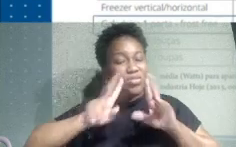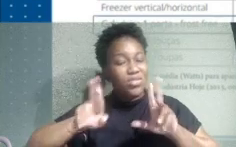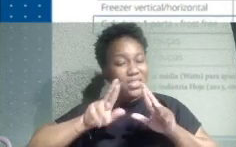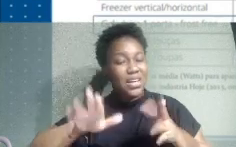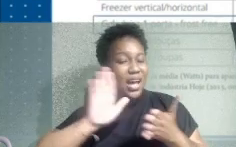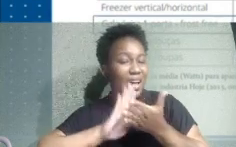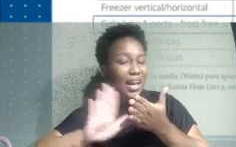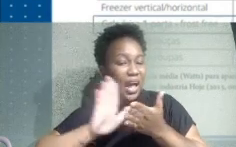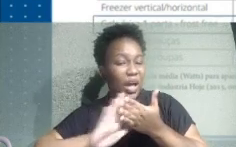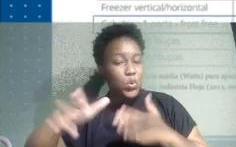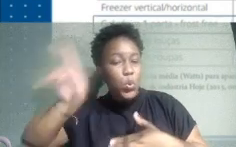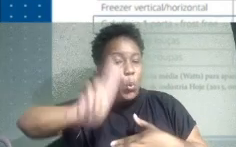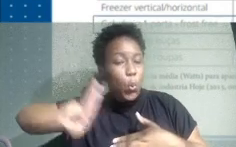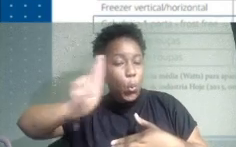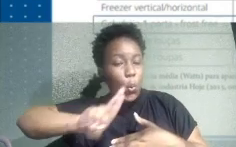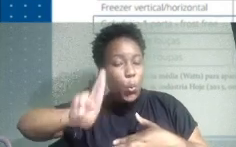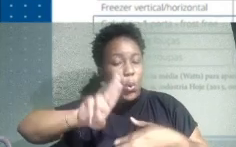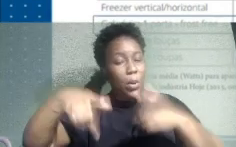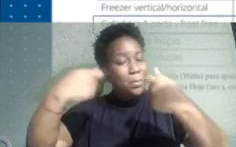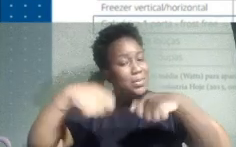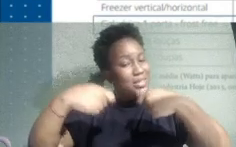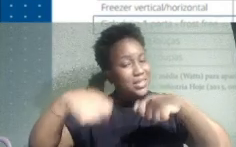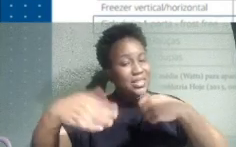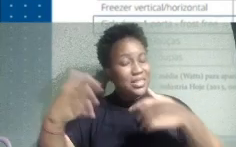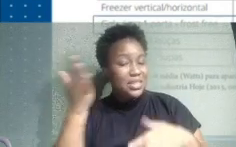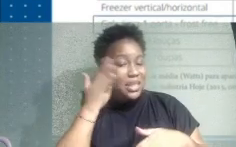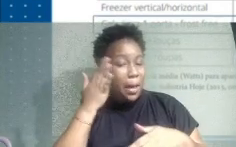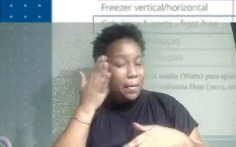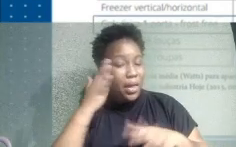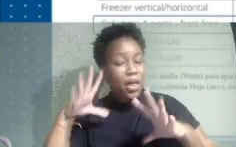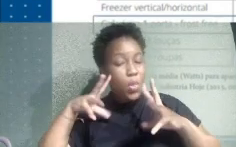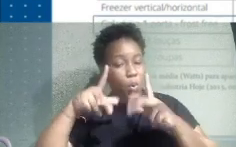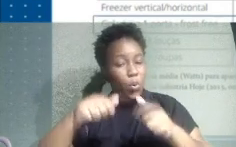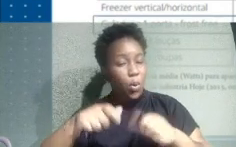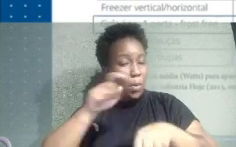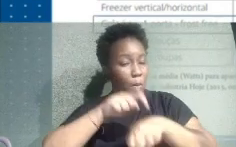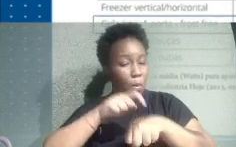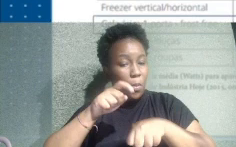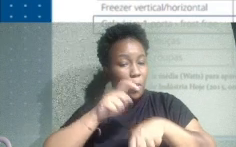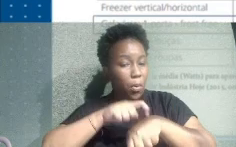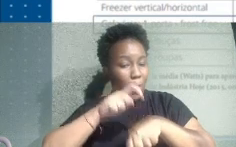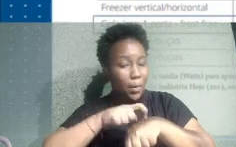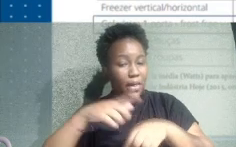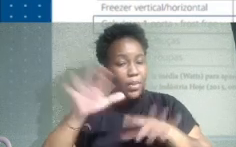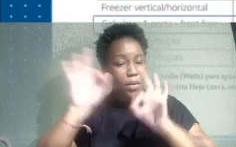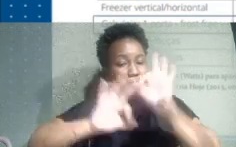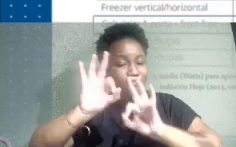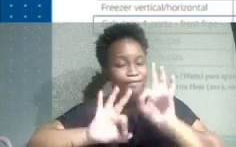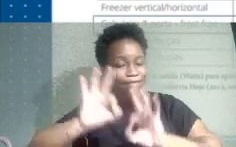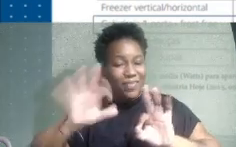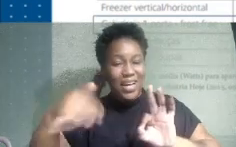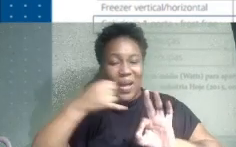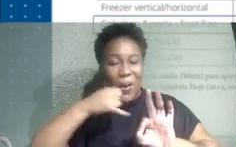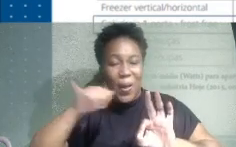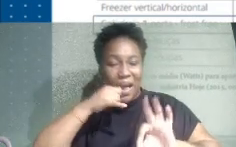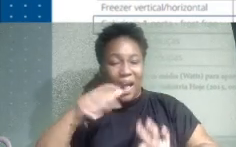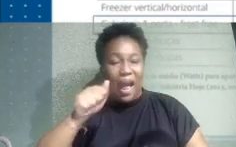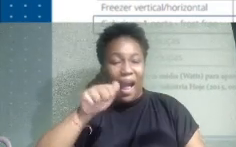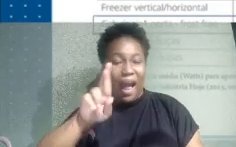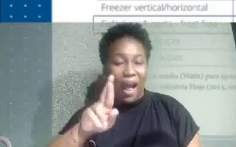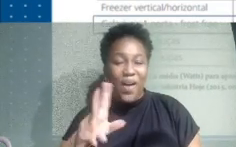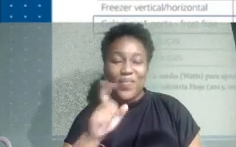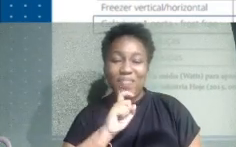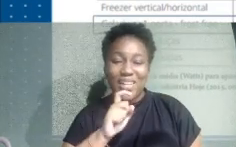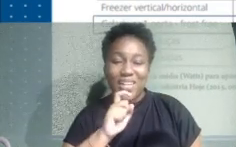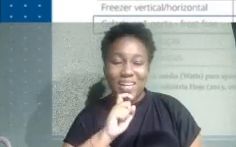para utilizá-los. Então a gente precisa ter noção disso tudo na hora que formos dimensionar a nossa rede elétrica. Olha só o ar-condicionado, que é o primeiro